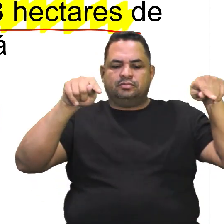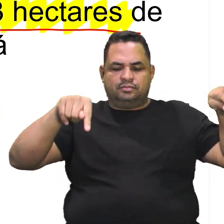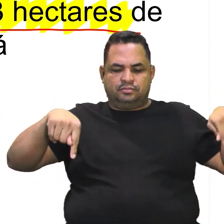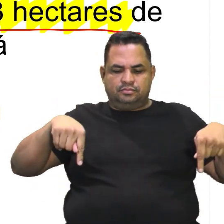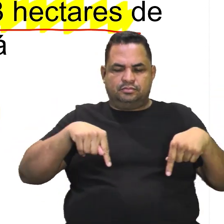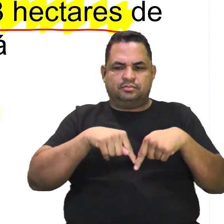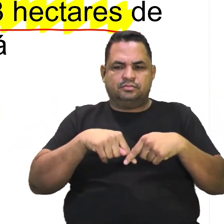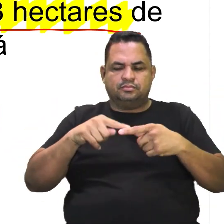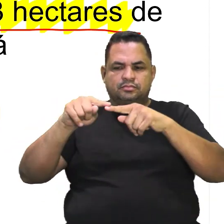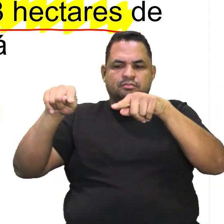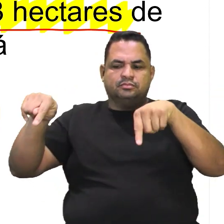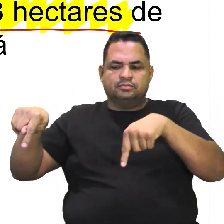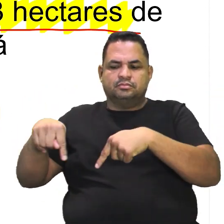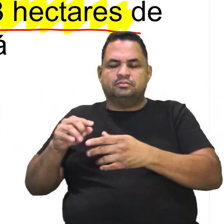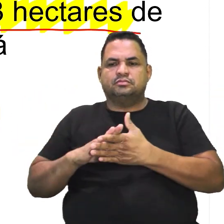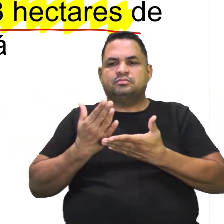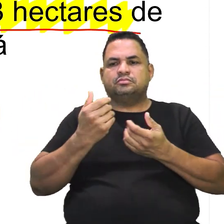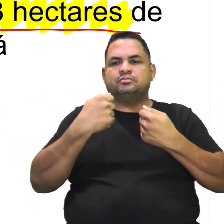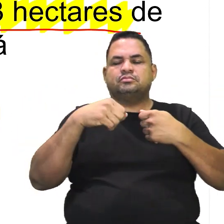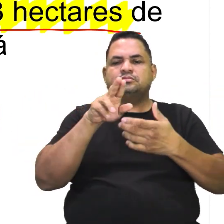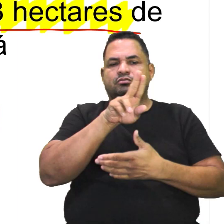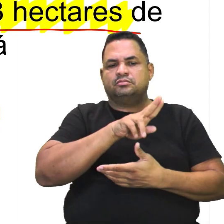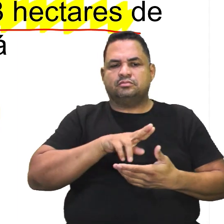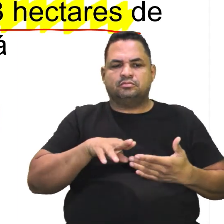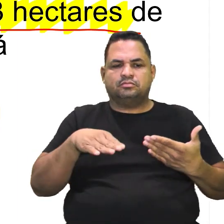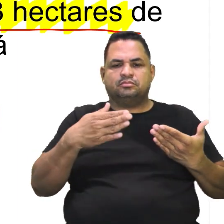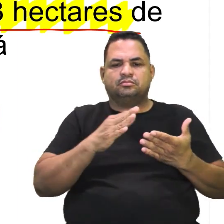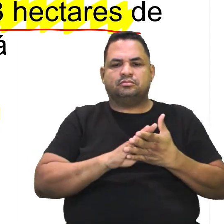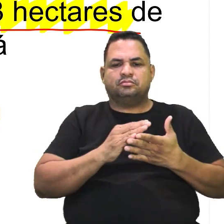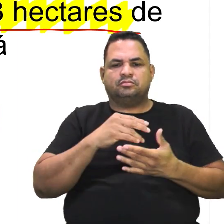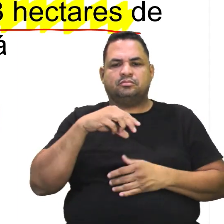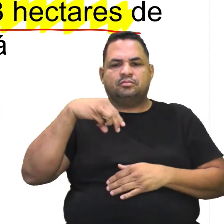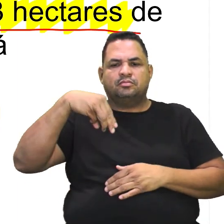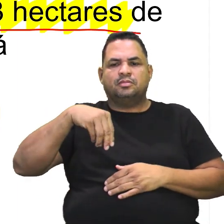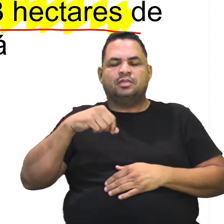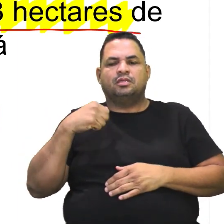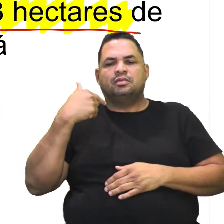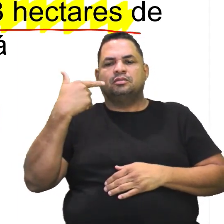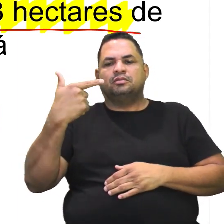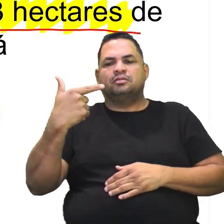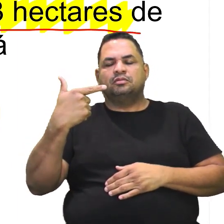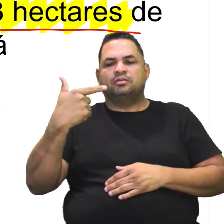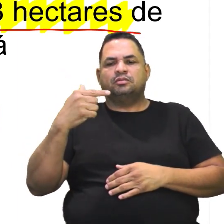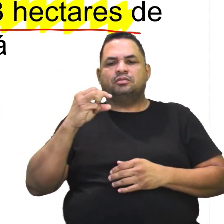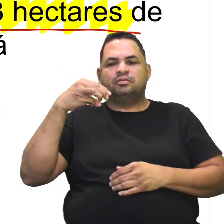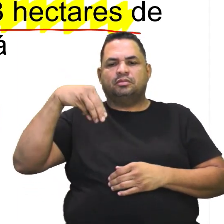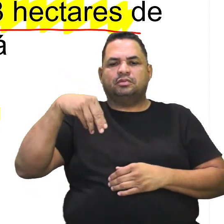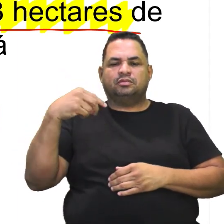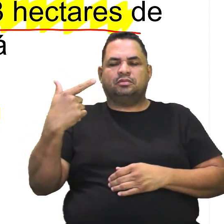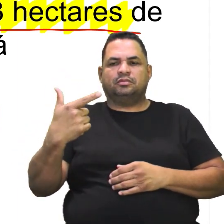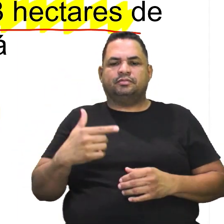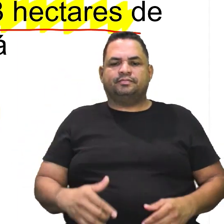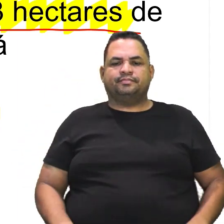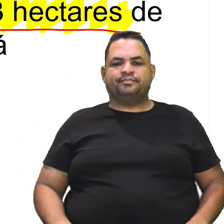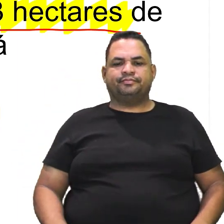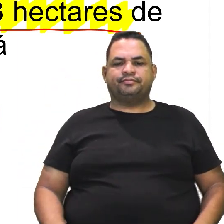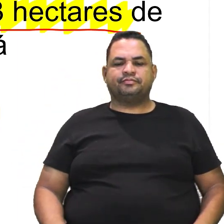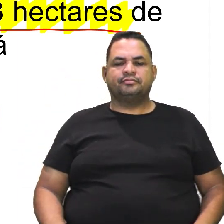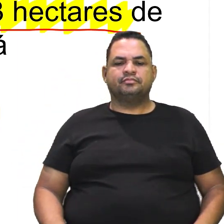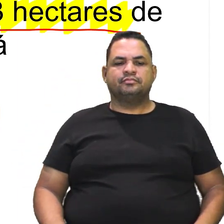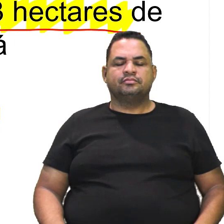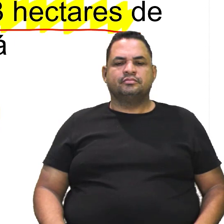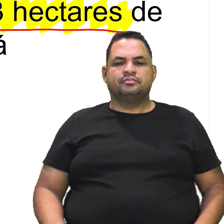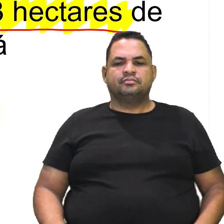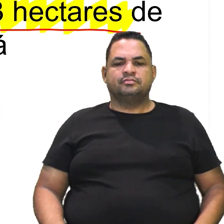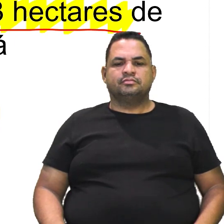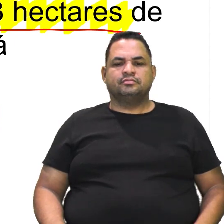mesmo. 2,1 hectares, a gente pode fazer isso em metros quadrados, não pode? Porque ele vai ter que dividir em terrenos de metros quadrados. E aí a nossa